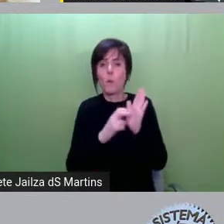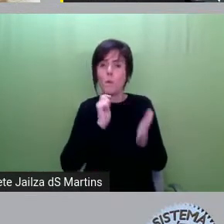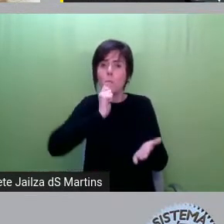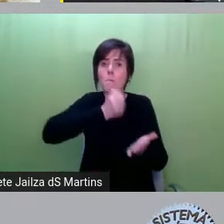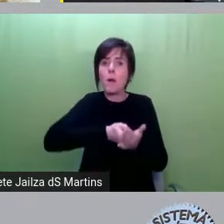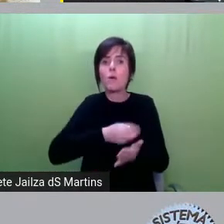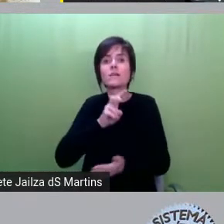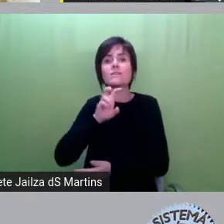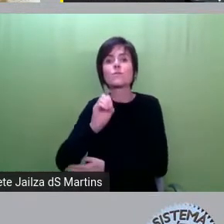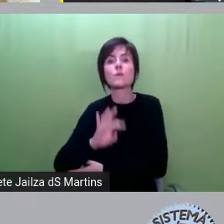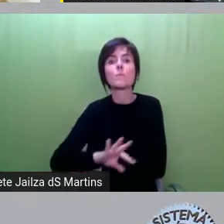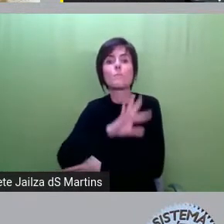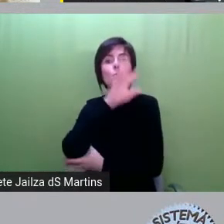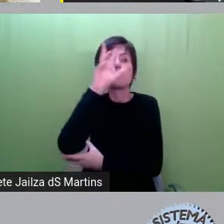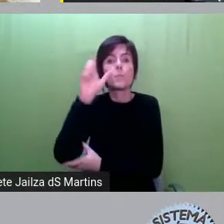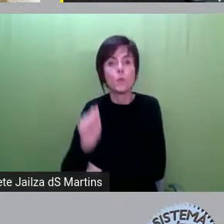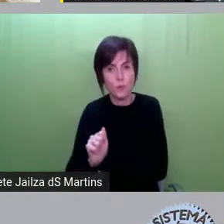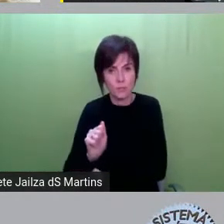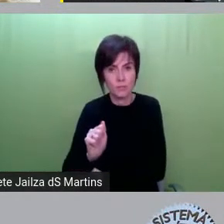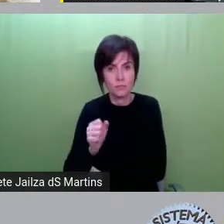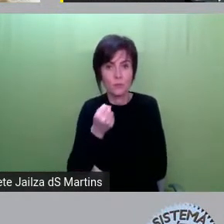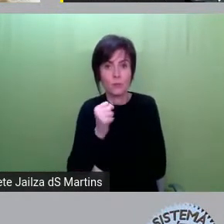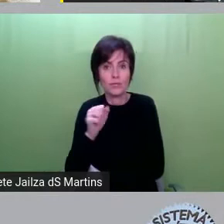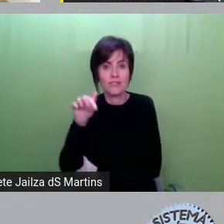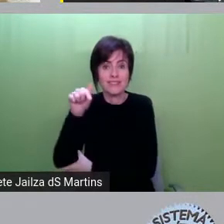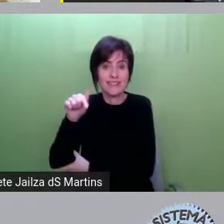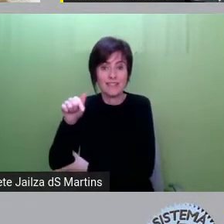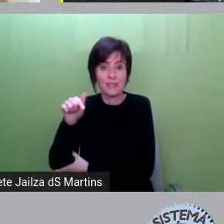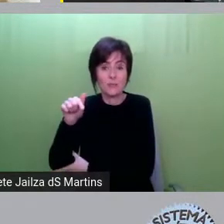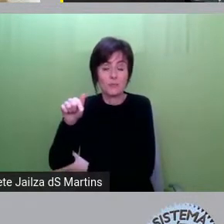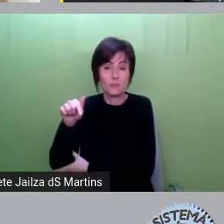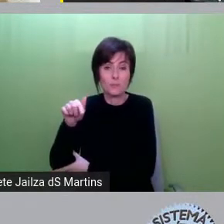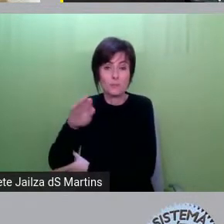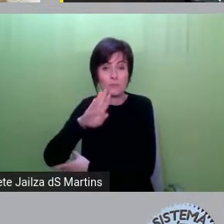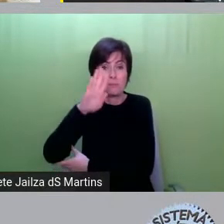50 bilhões e 87 milhões de reais.